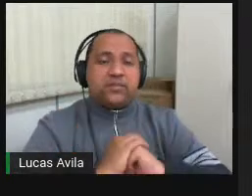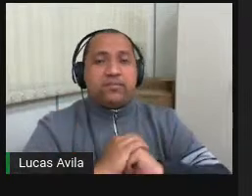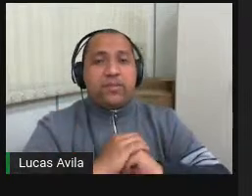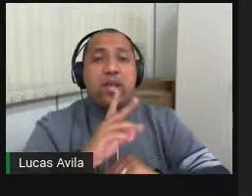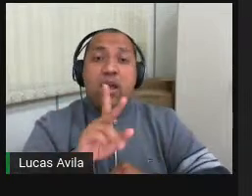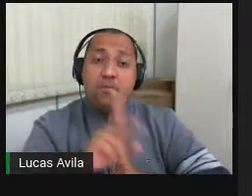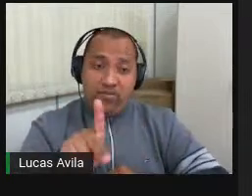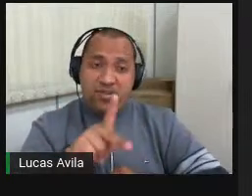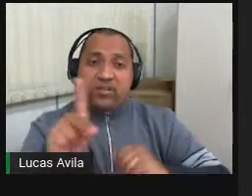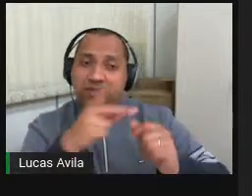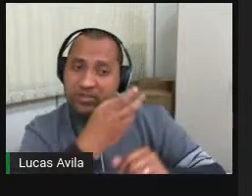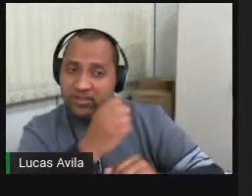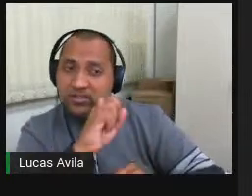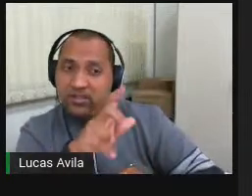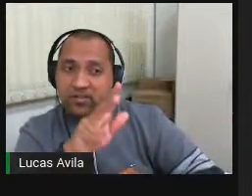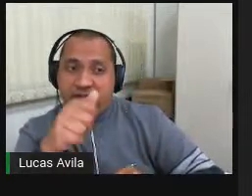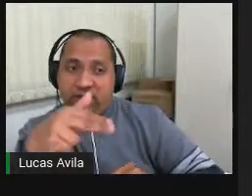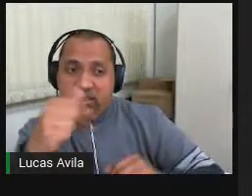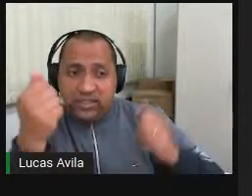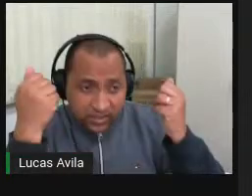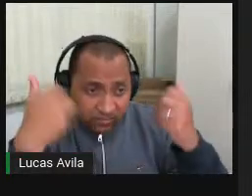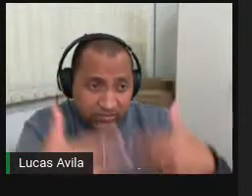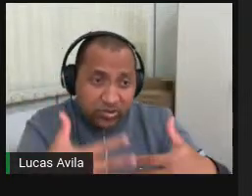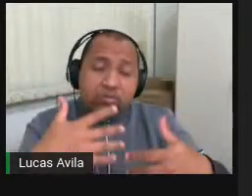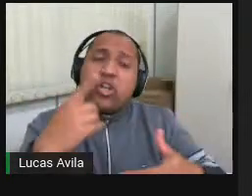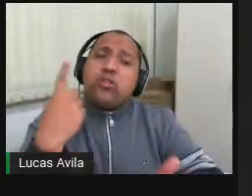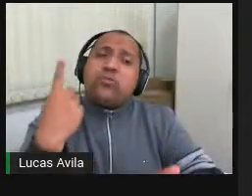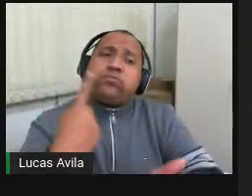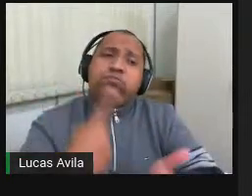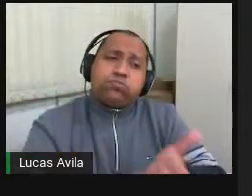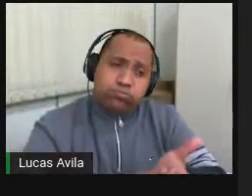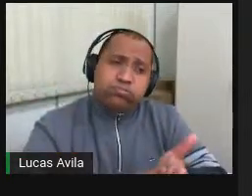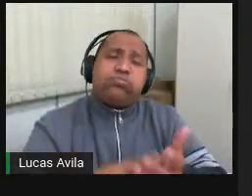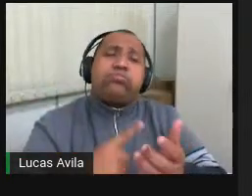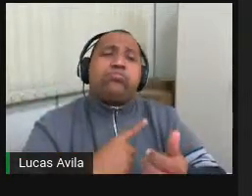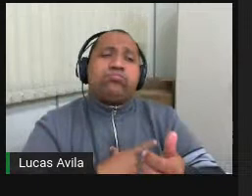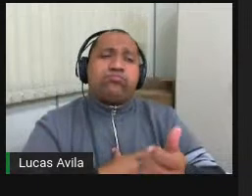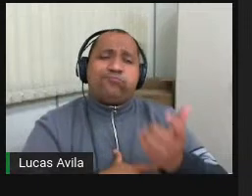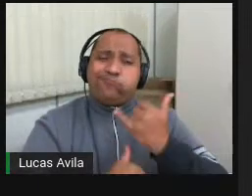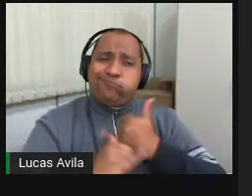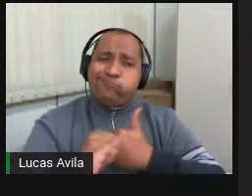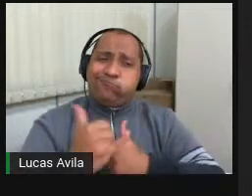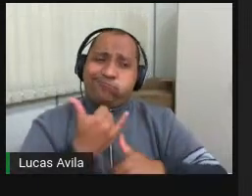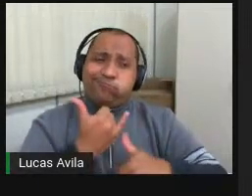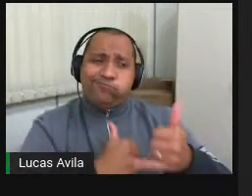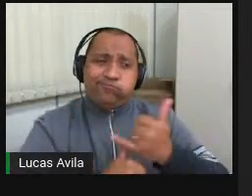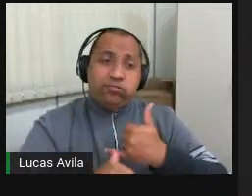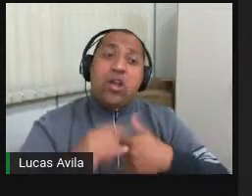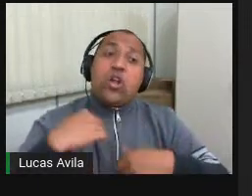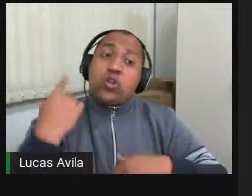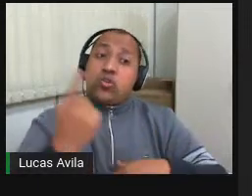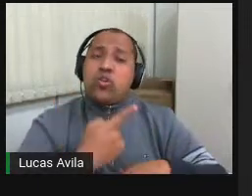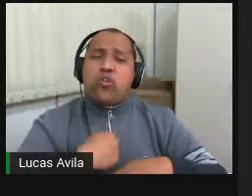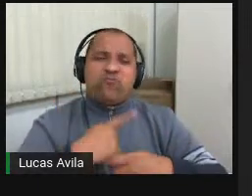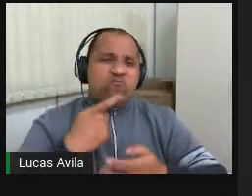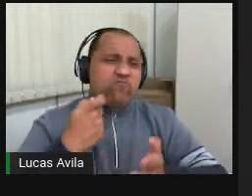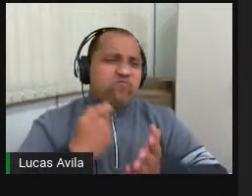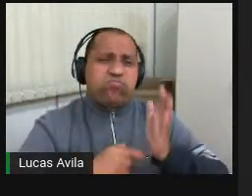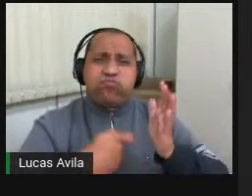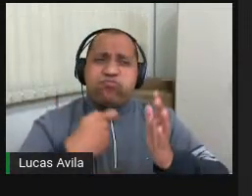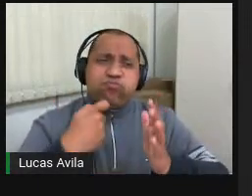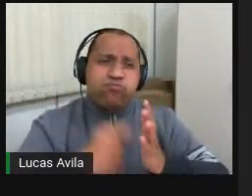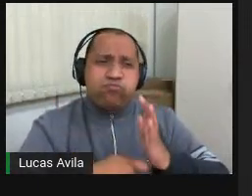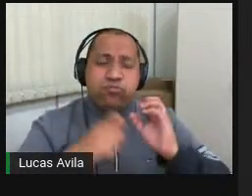dão a sensação de dever cumprido e a energia necessária para seguirmos lutando pela educação